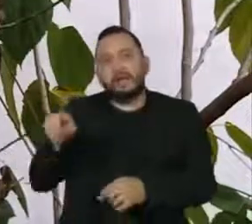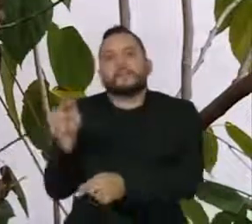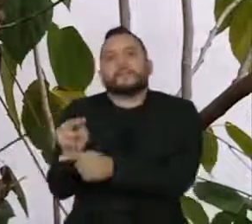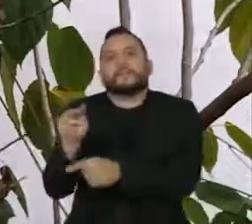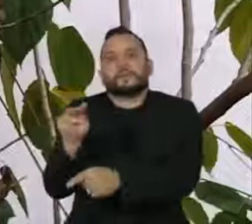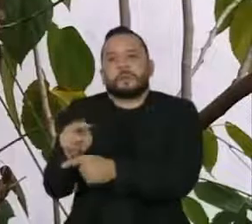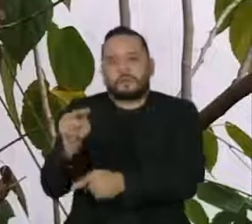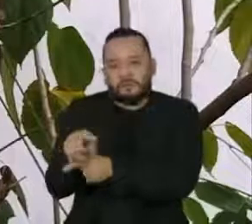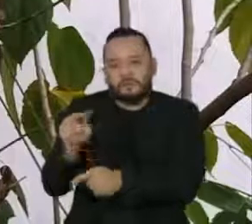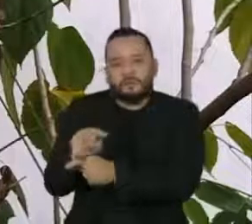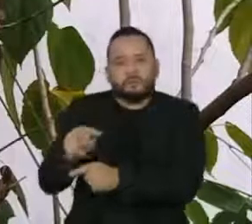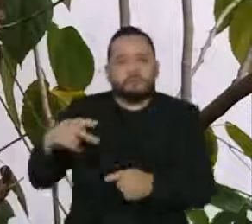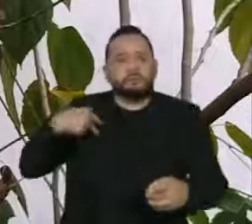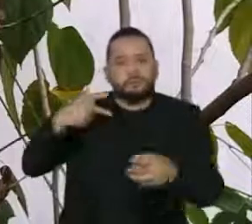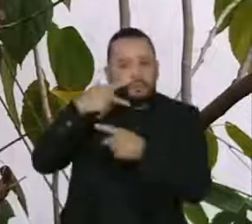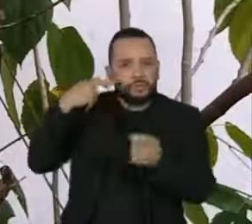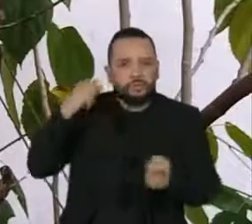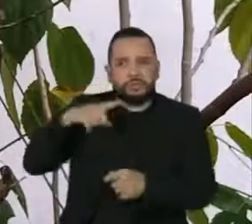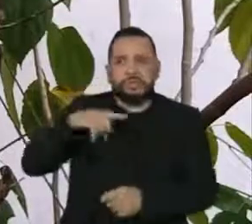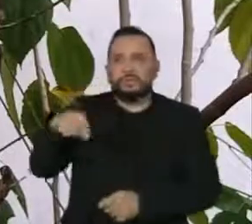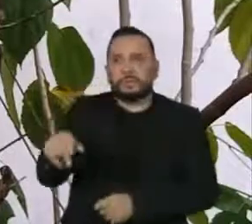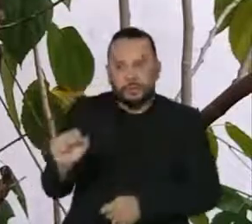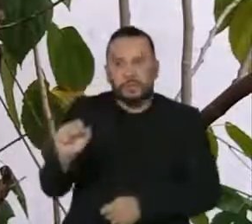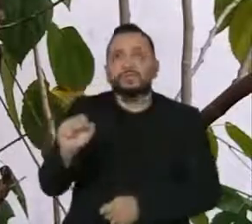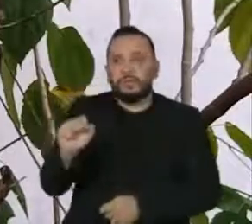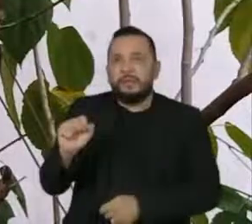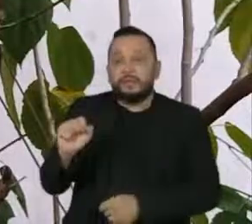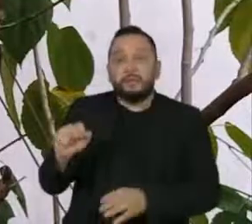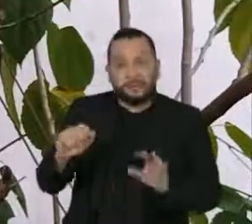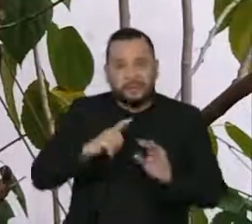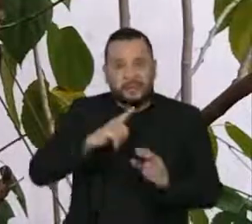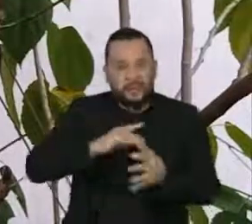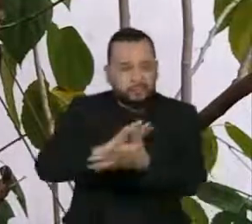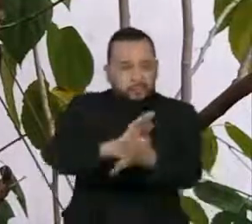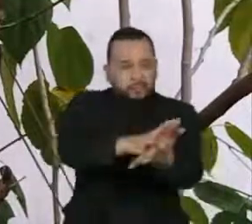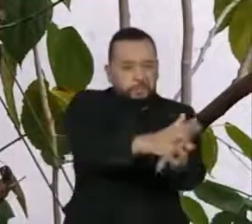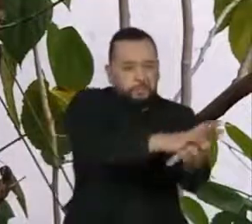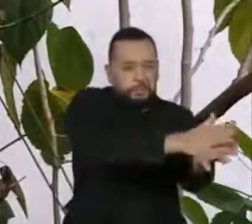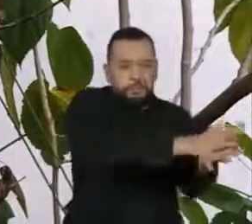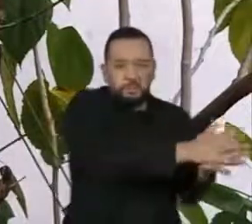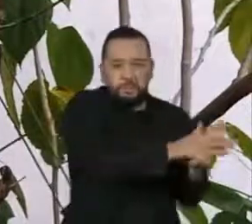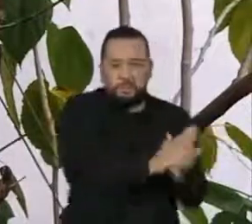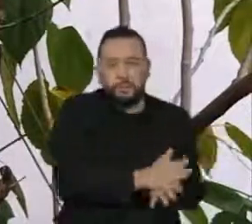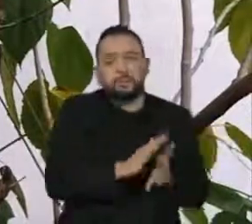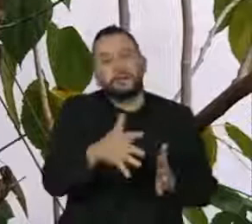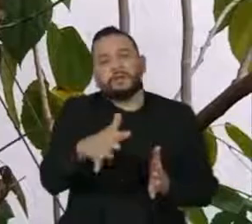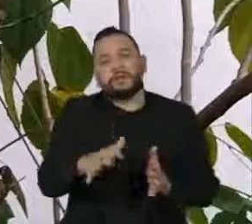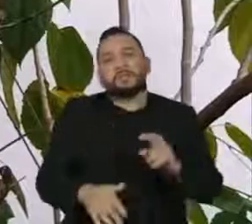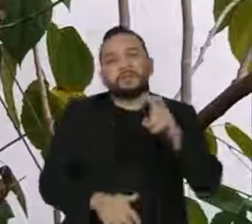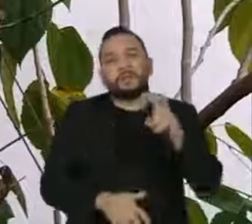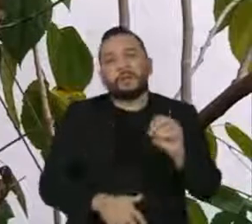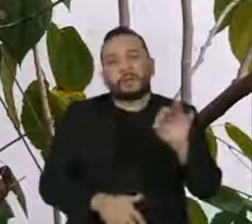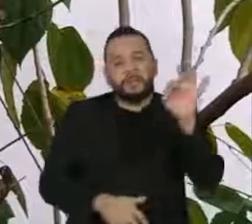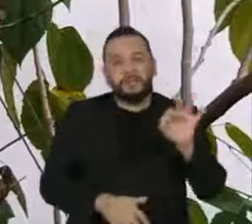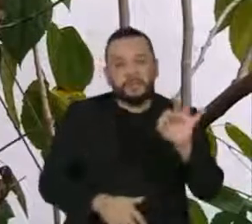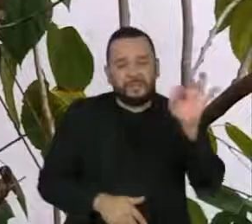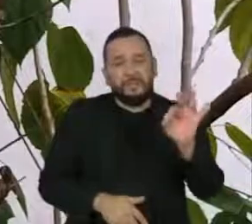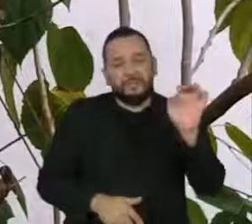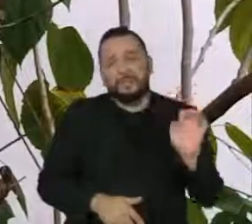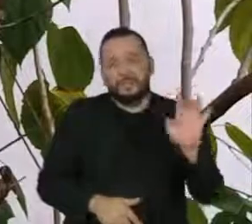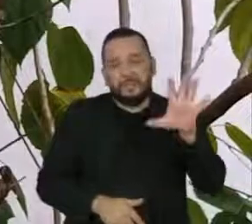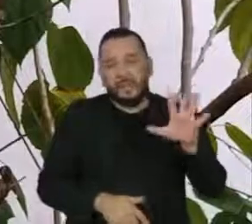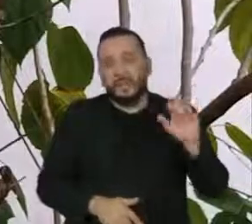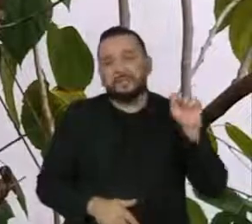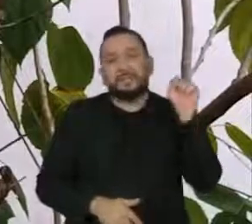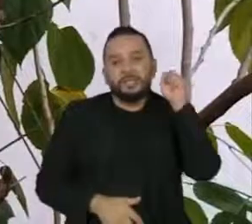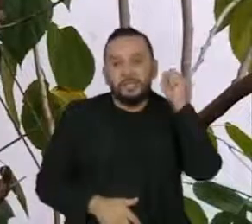da floresta. Prova disso é que com a destruição recorde, equivalente à metade do estado de Sergipe em toda a Amazônia